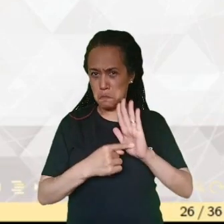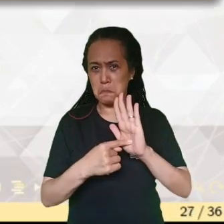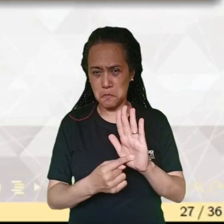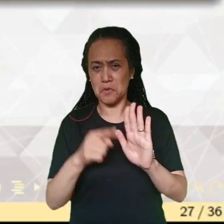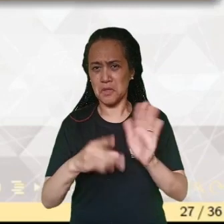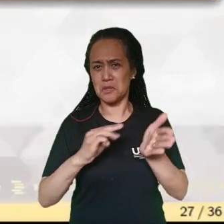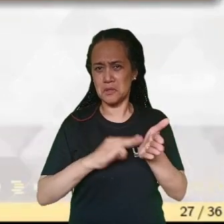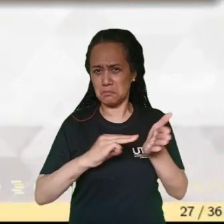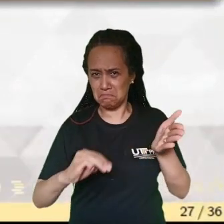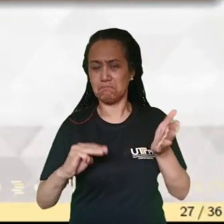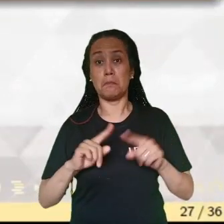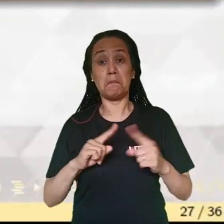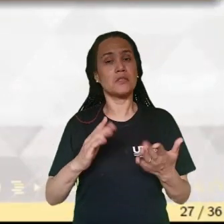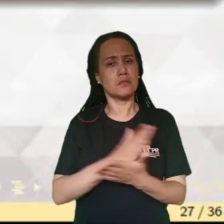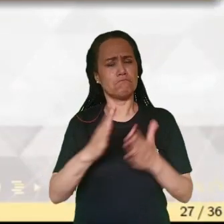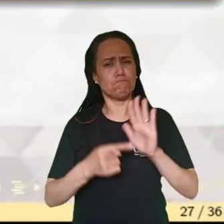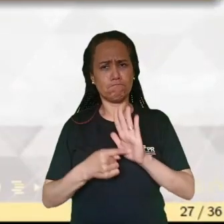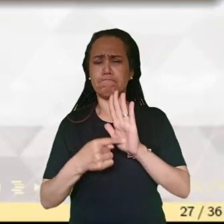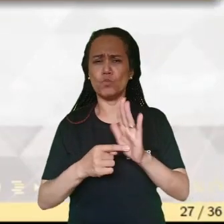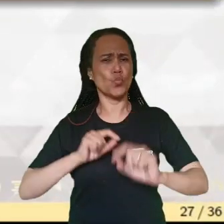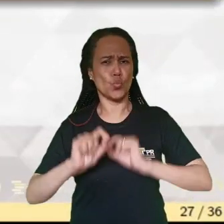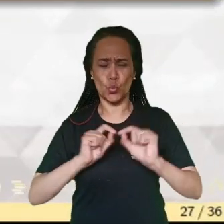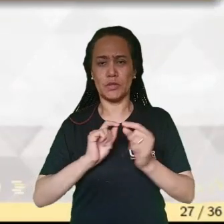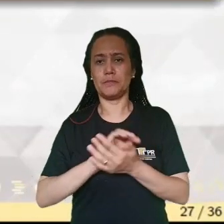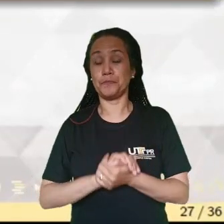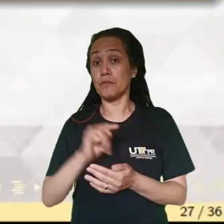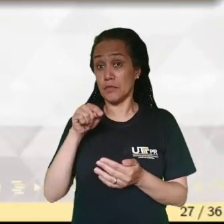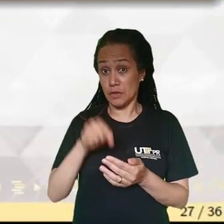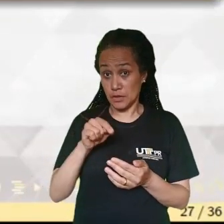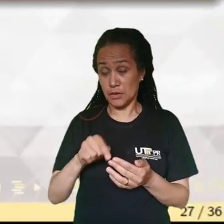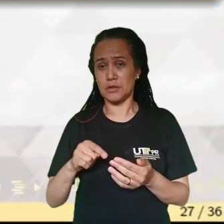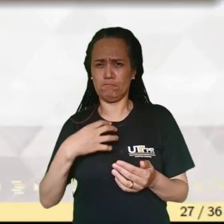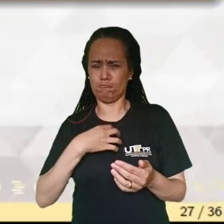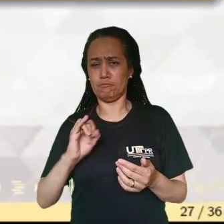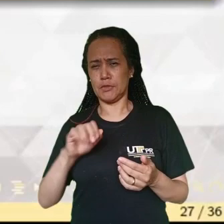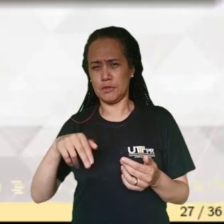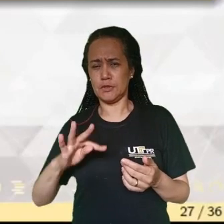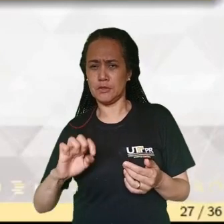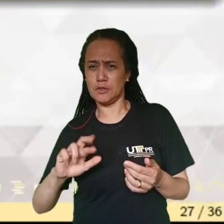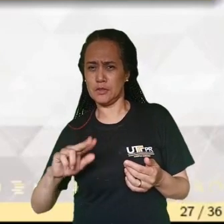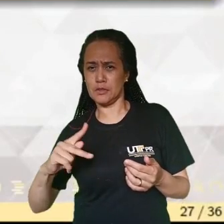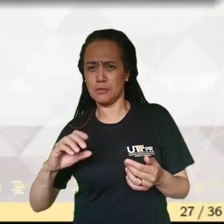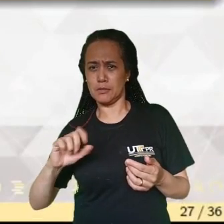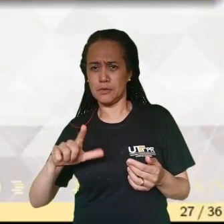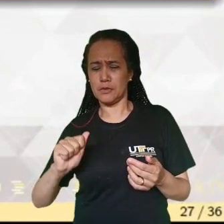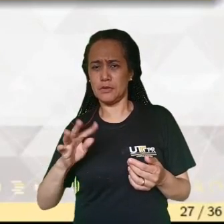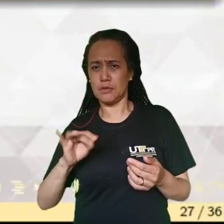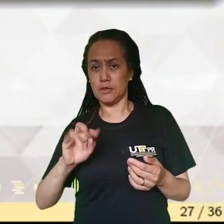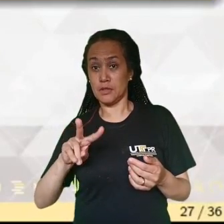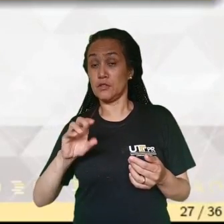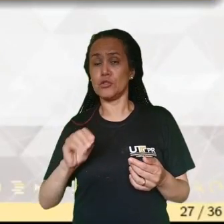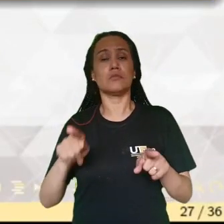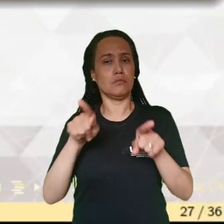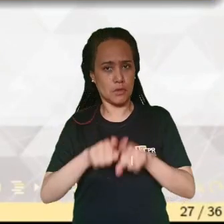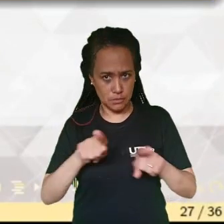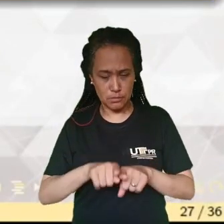acaba aparecendo. Que é o quê? Esse método interpolativo, da mesma forma, ordena-se os dados de forma crescente ou decrescente, como o caso